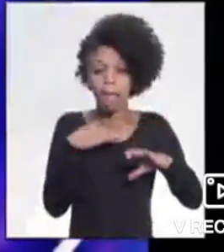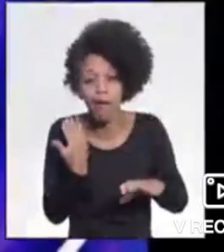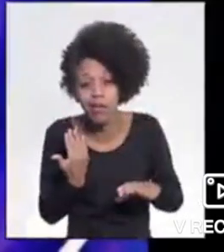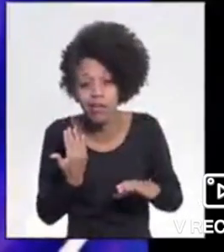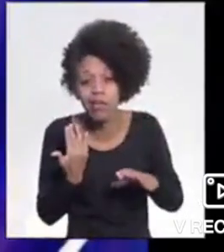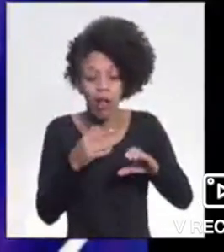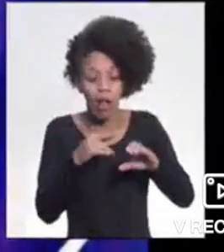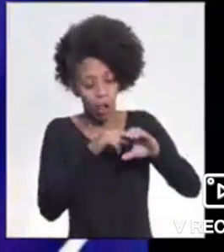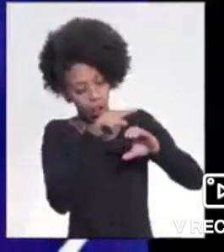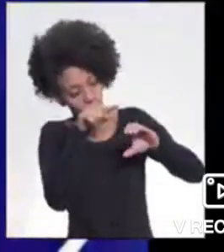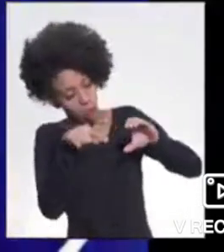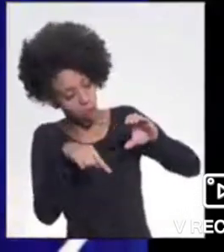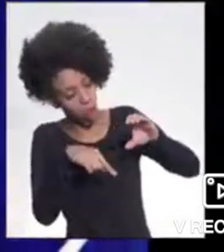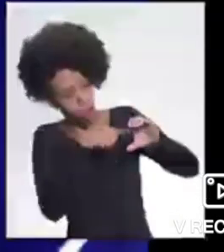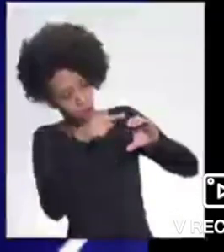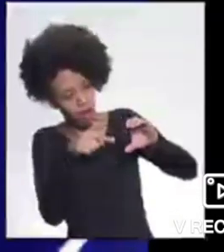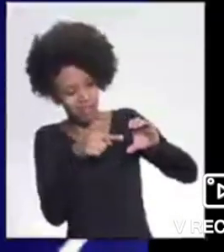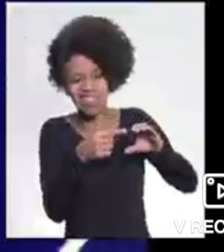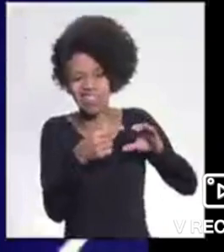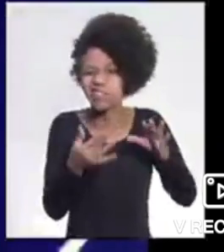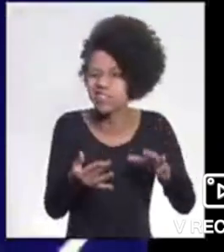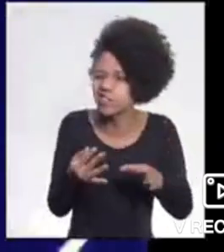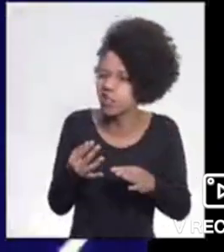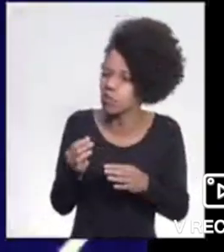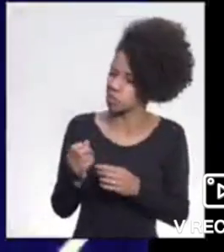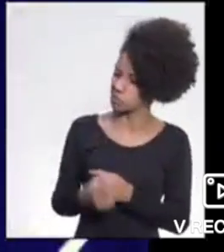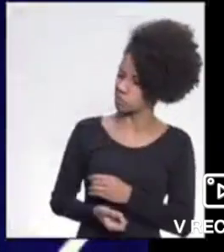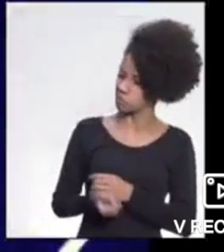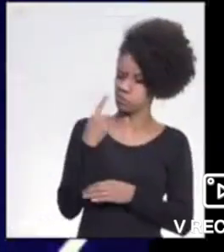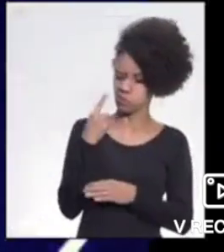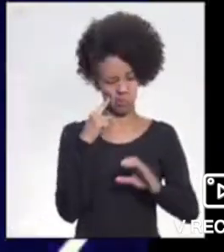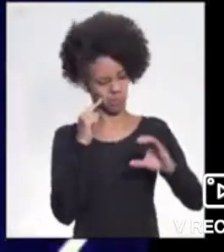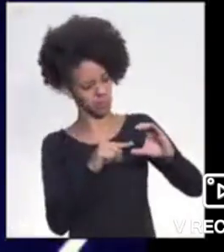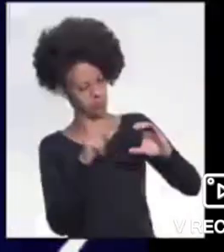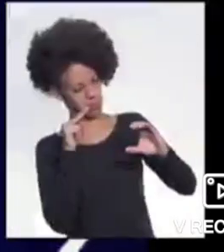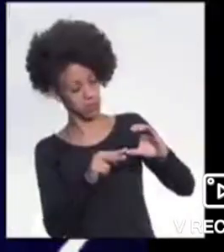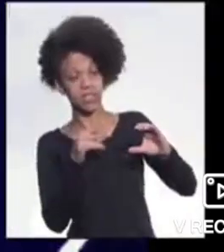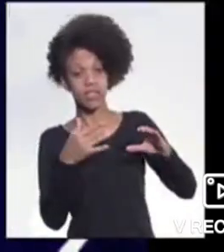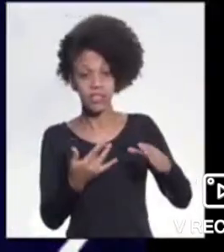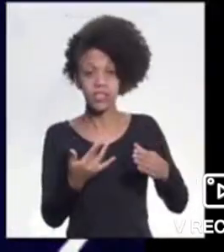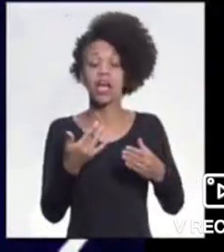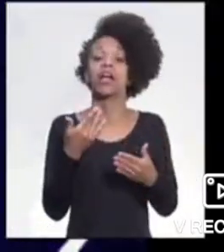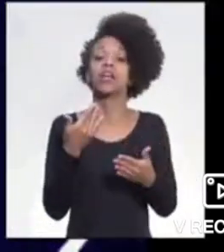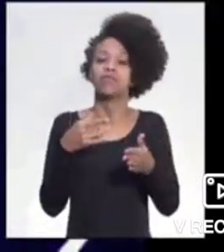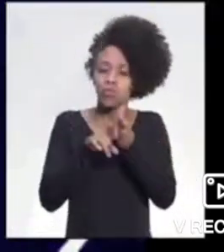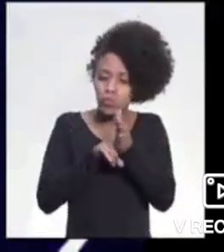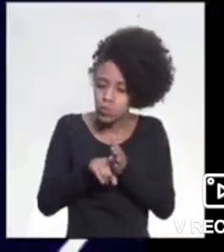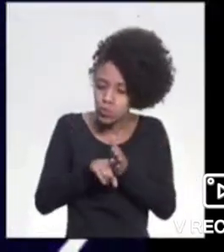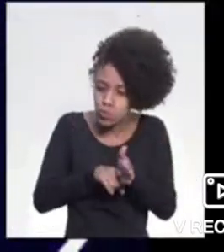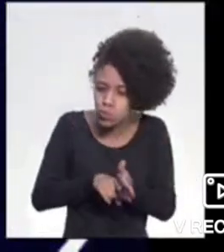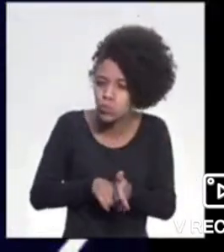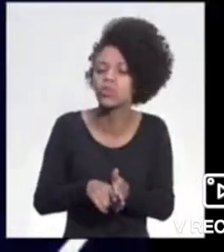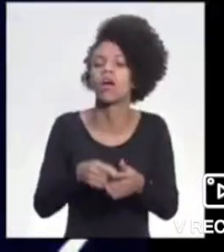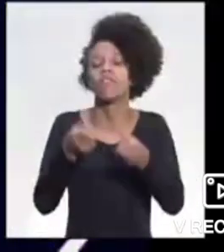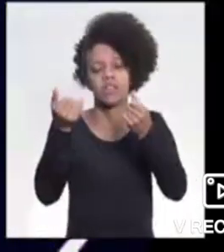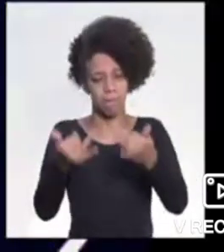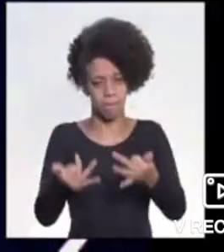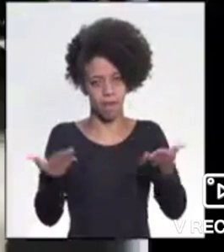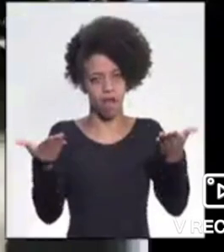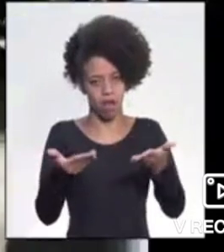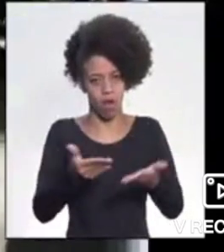No entanto, Bohr suspeitava que ocorria algo diferente com os elétrons. E é sobre isso que nosso especialista em mecânica quântica vai falar